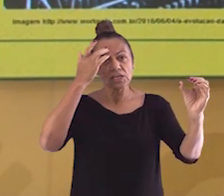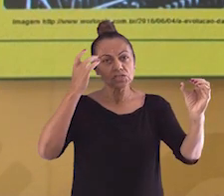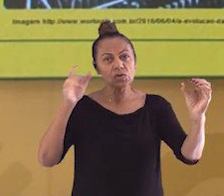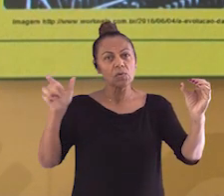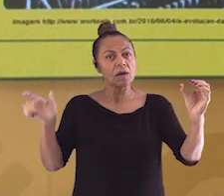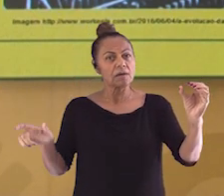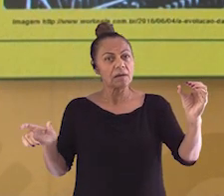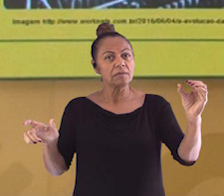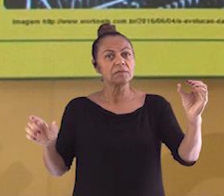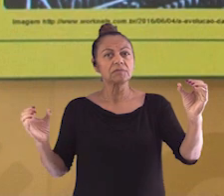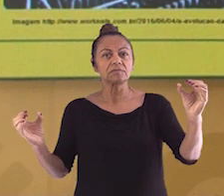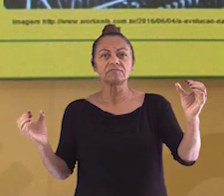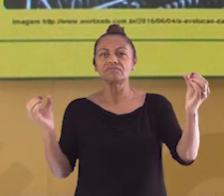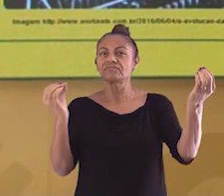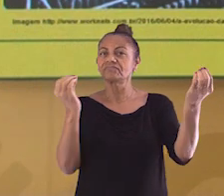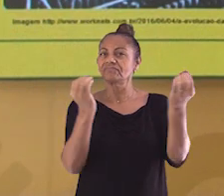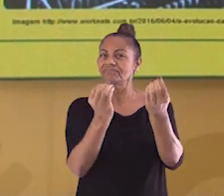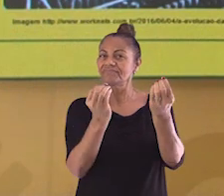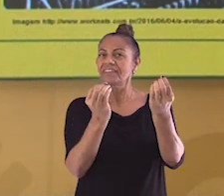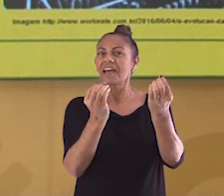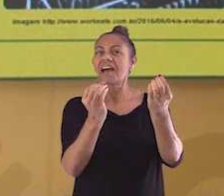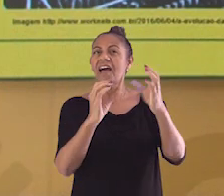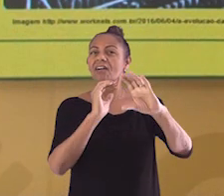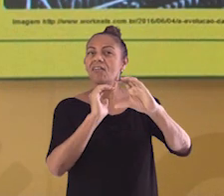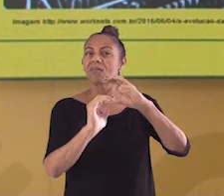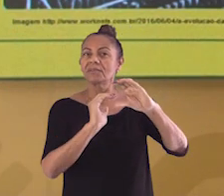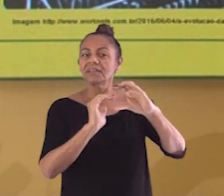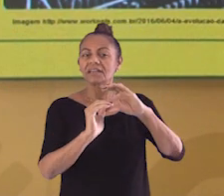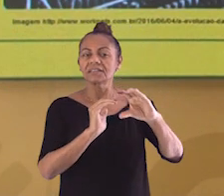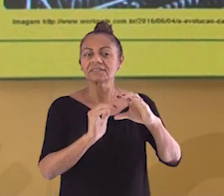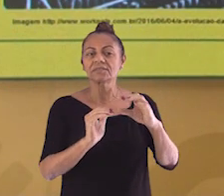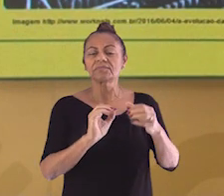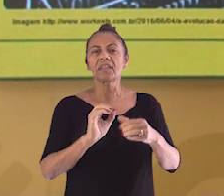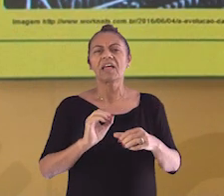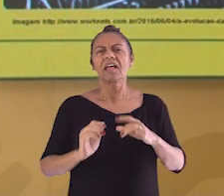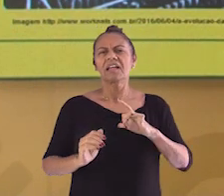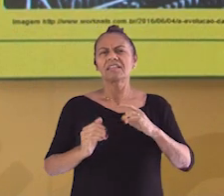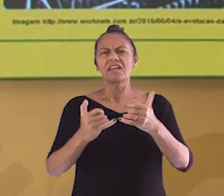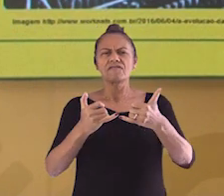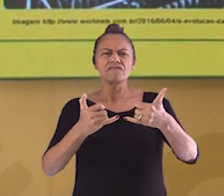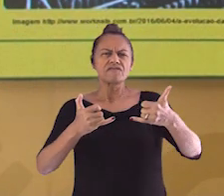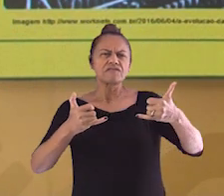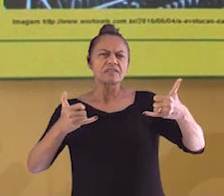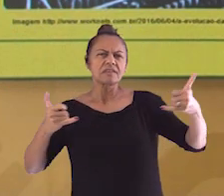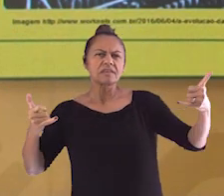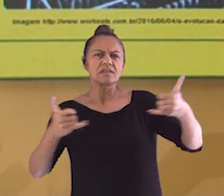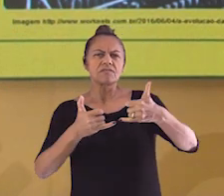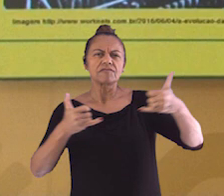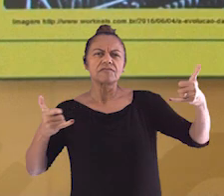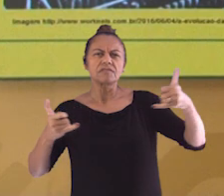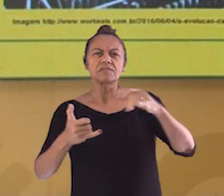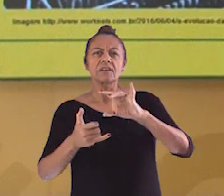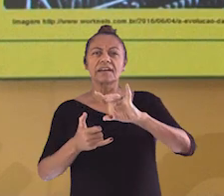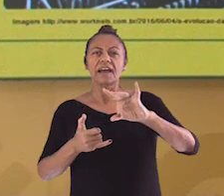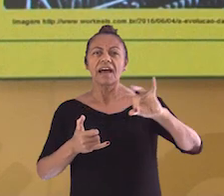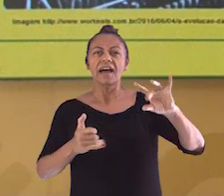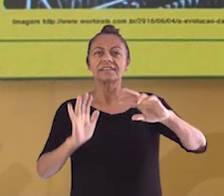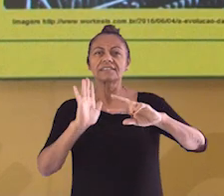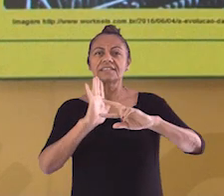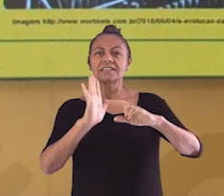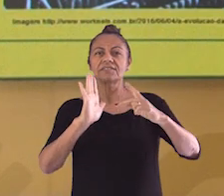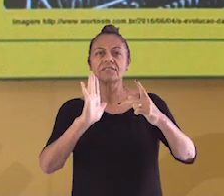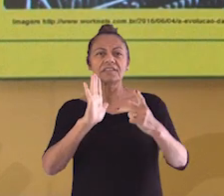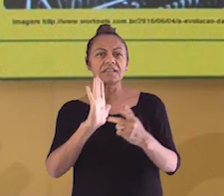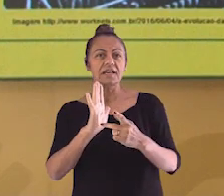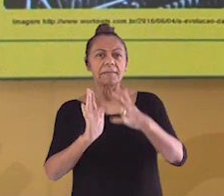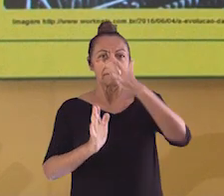que queriam se comunicar. E aí, esses pininhos, esses fiozinhos que ela está segurando, Cada um deles significava uma pessoa que